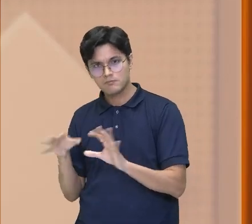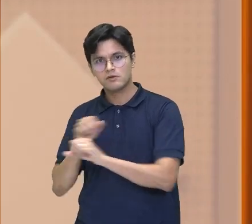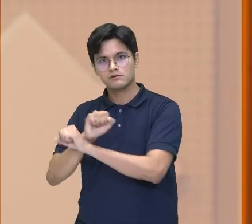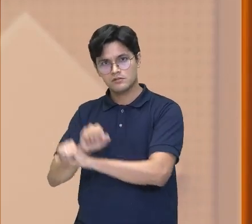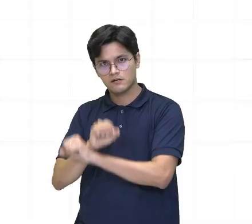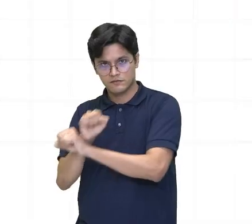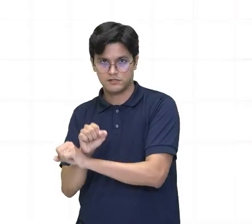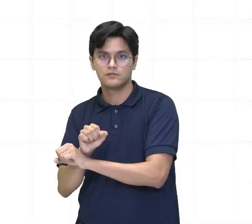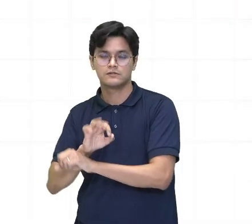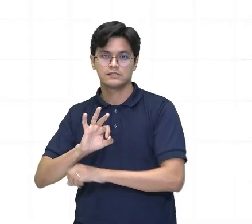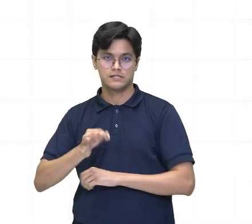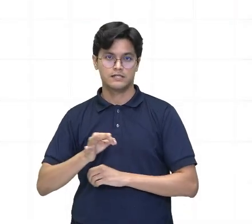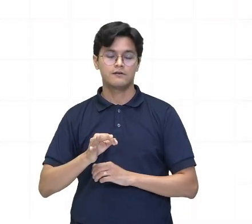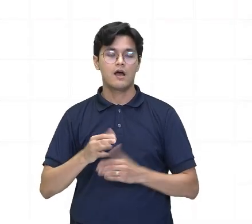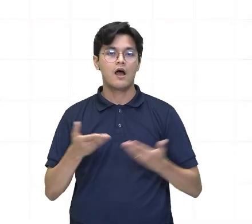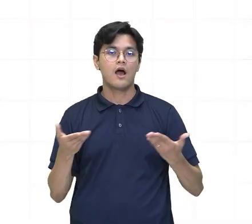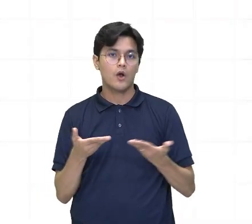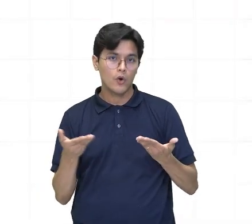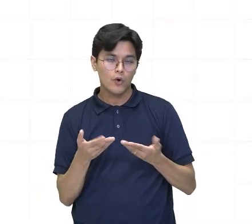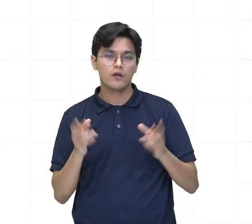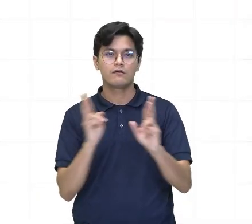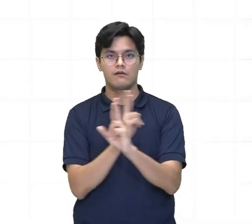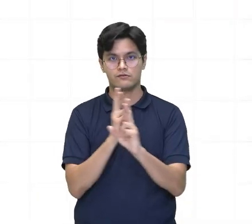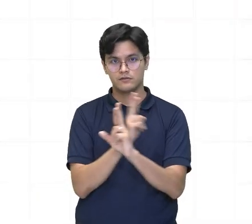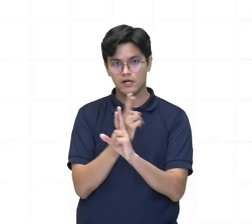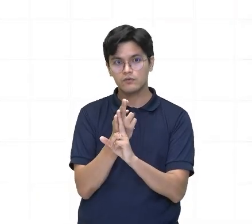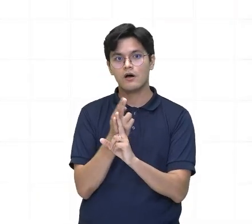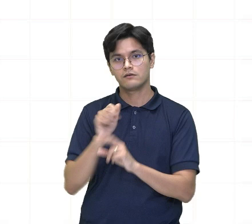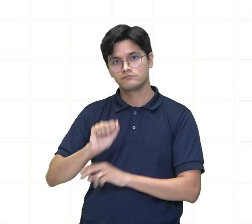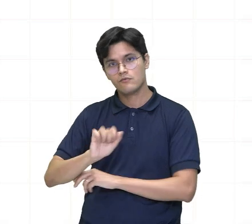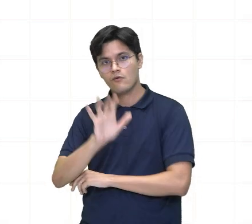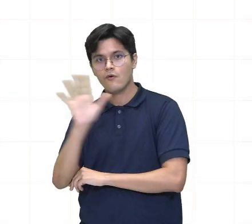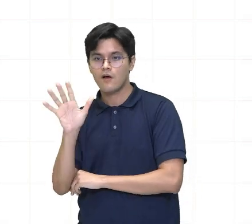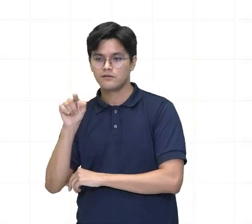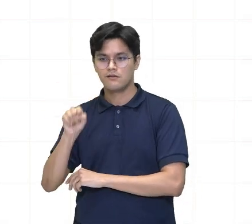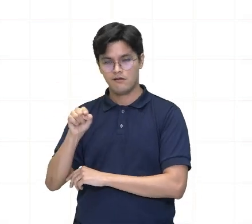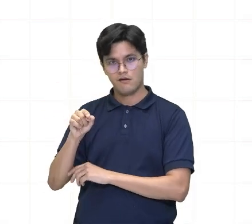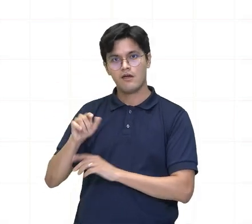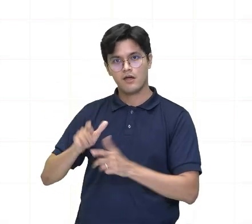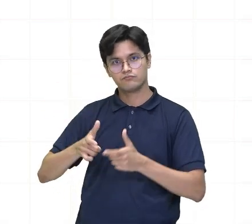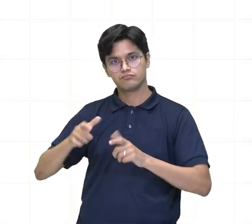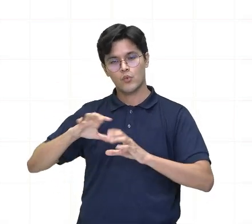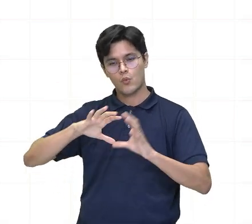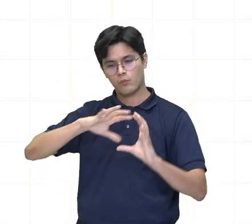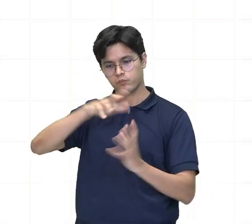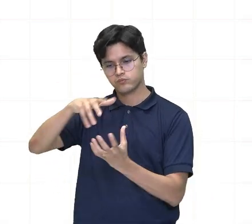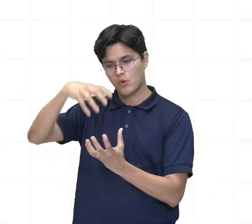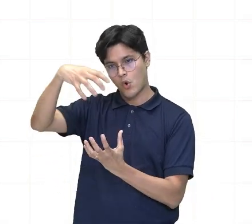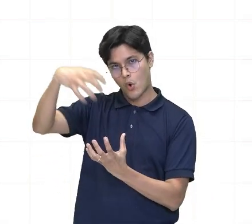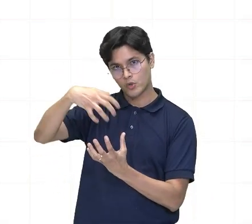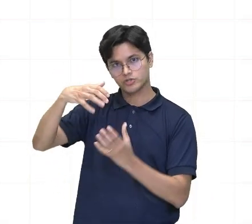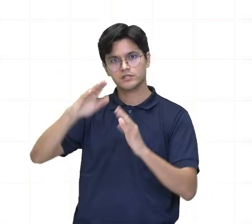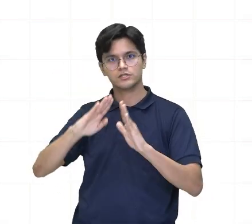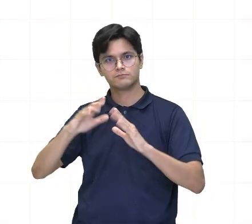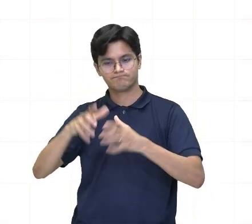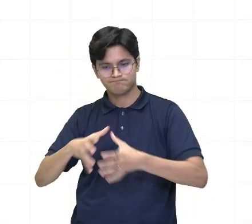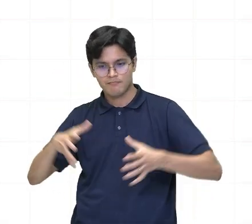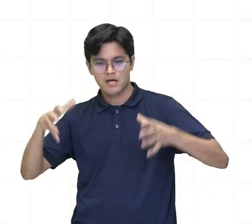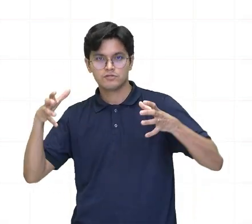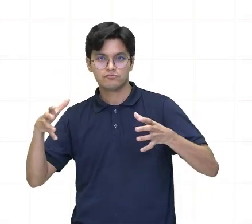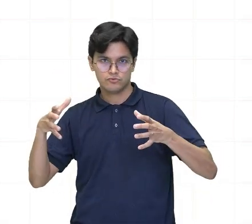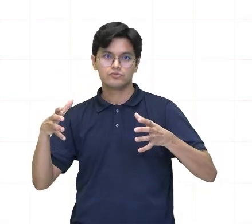relação à Ásia, vamos lá. A Ásia é o maior continente em área e população. Vamos verificar